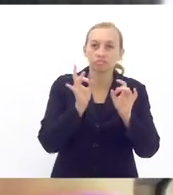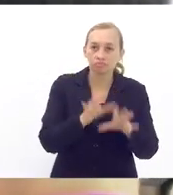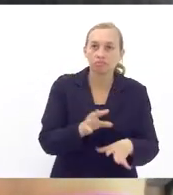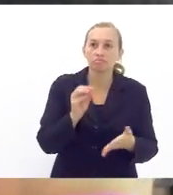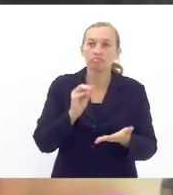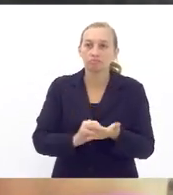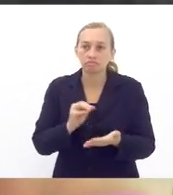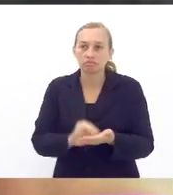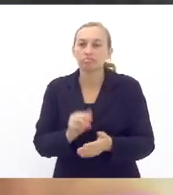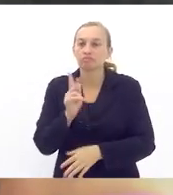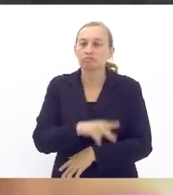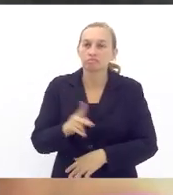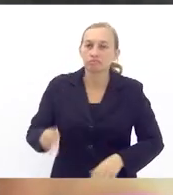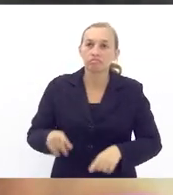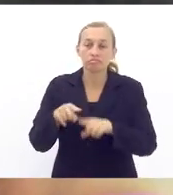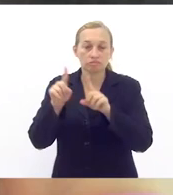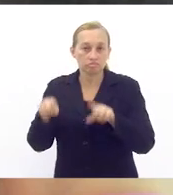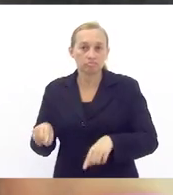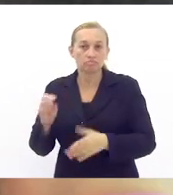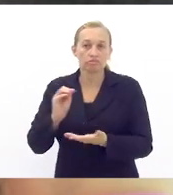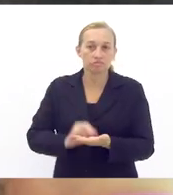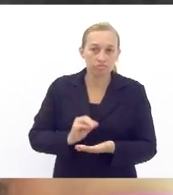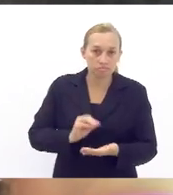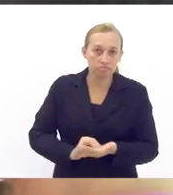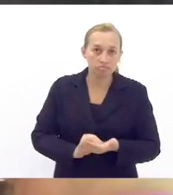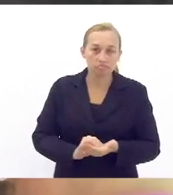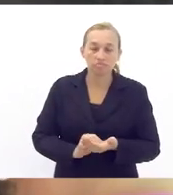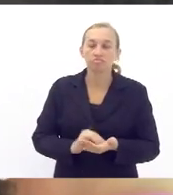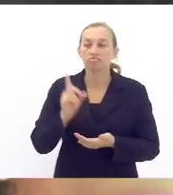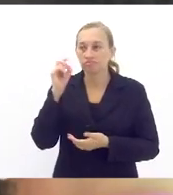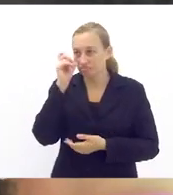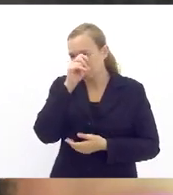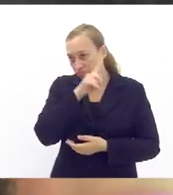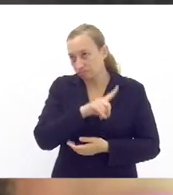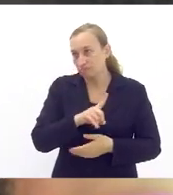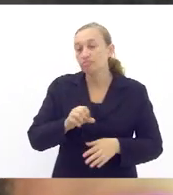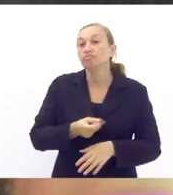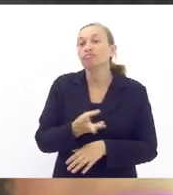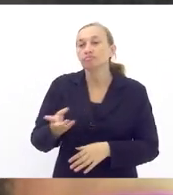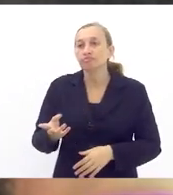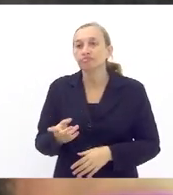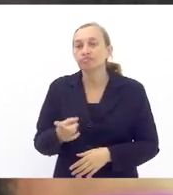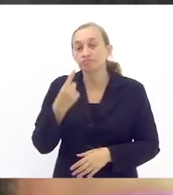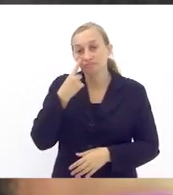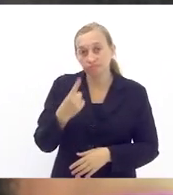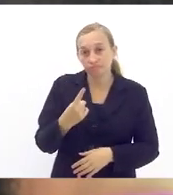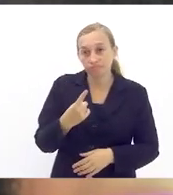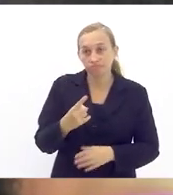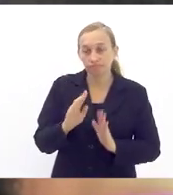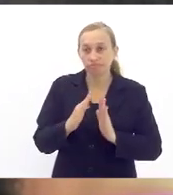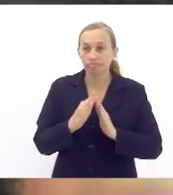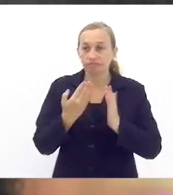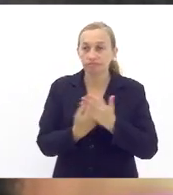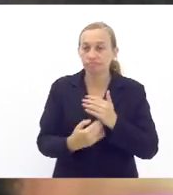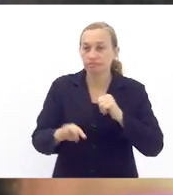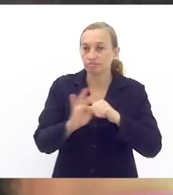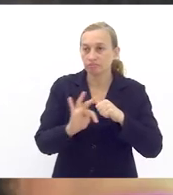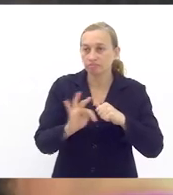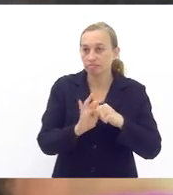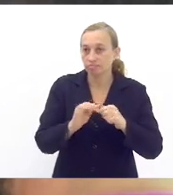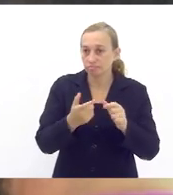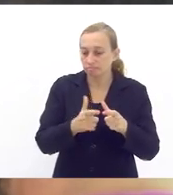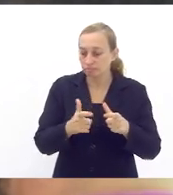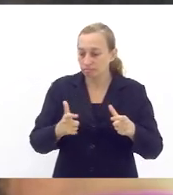Professor faltando Funcionário é muito difícil Enquanto isso a gente vê a Faetec se expandindo com cursos rápidos